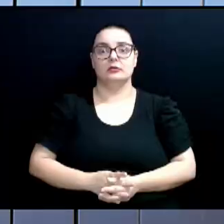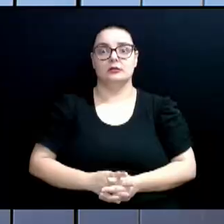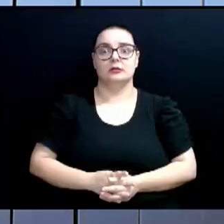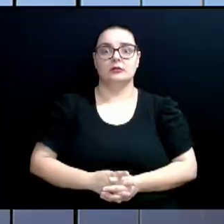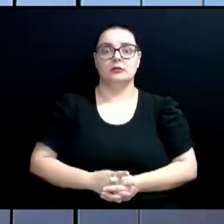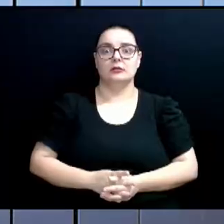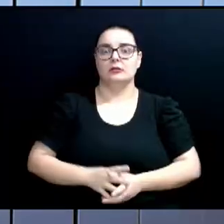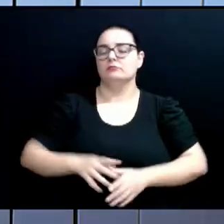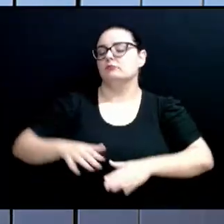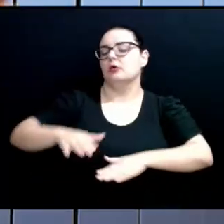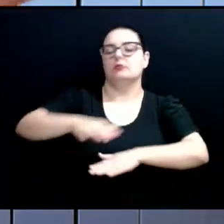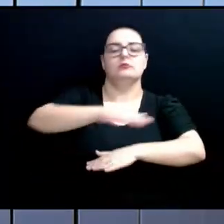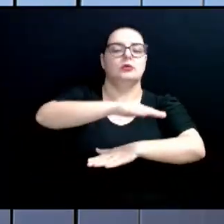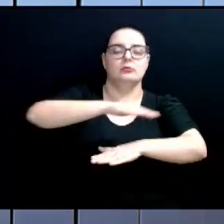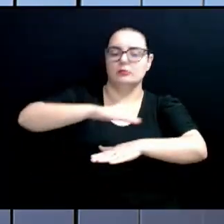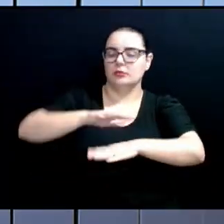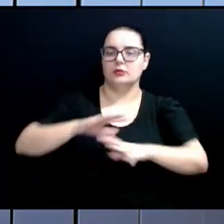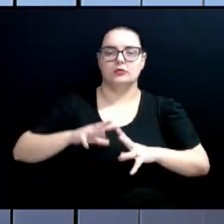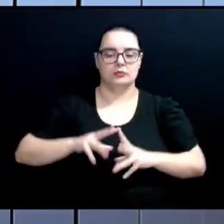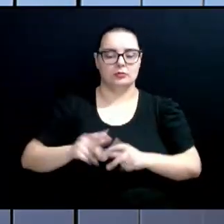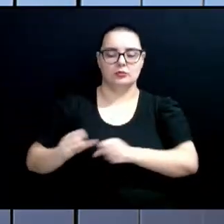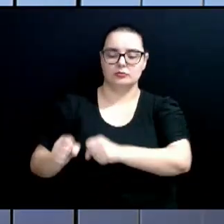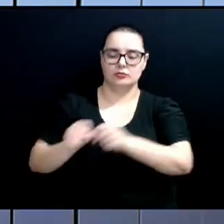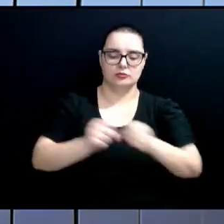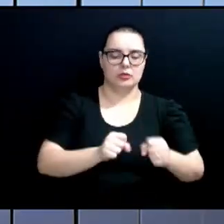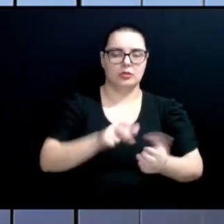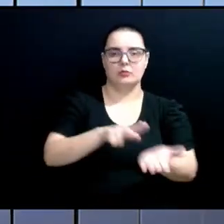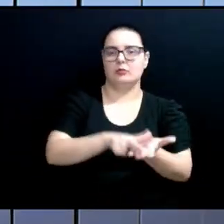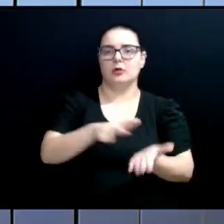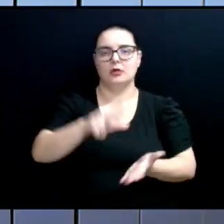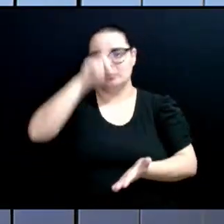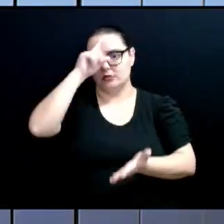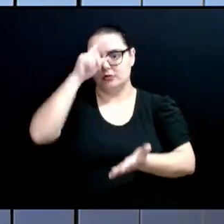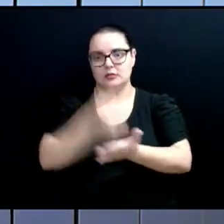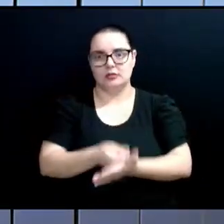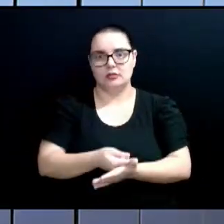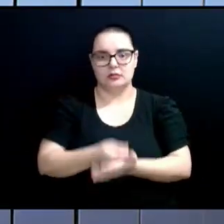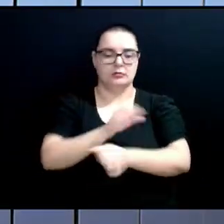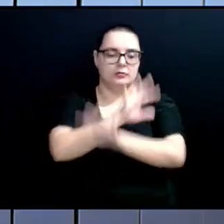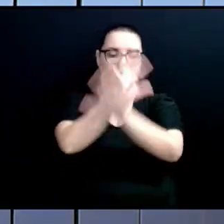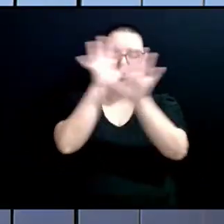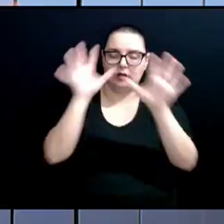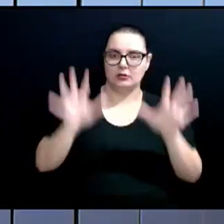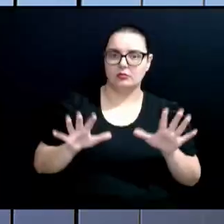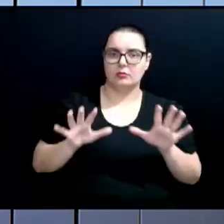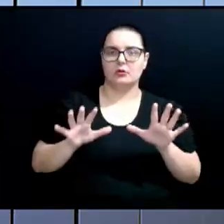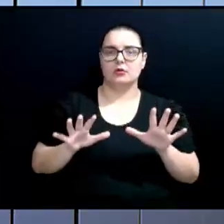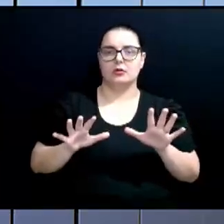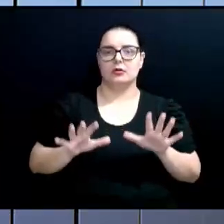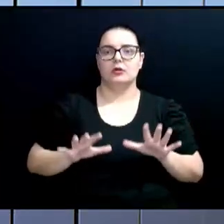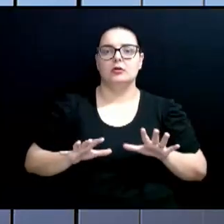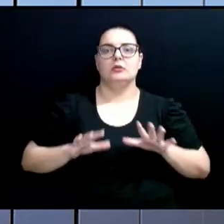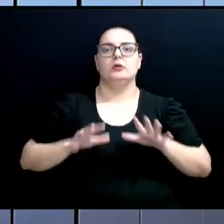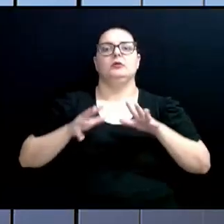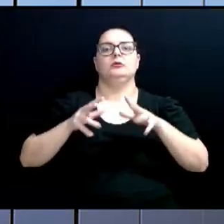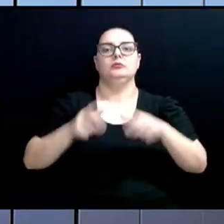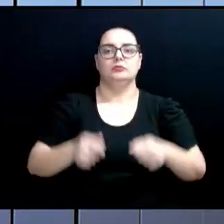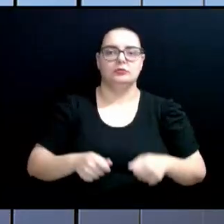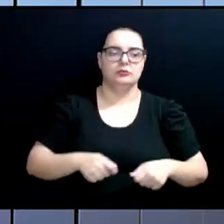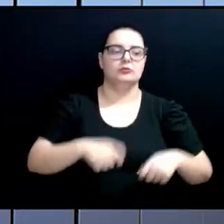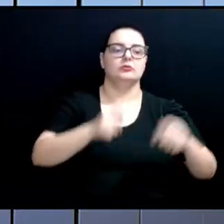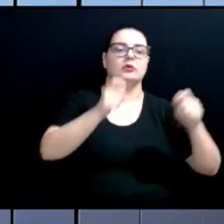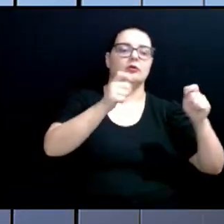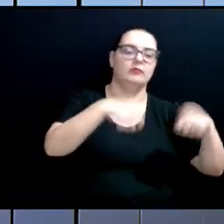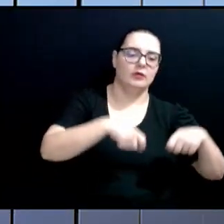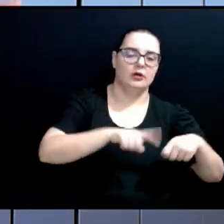os poderes, que regulamenta, que estabelece com muita clareza, né, aquilo que vale, aquilo que não vale,